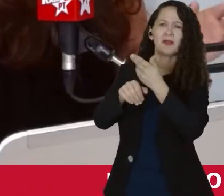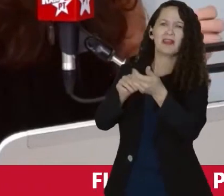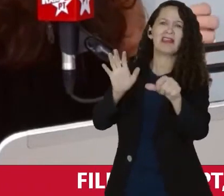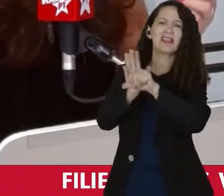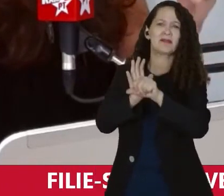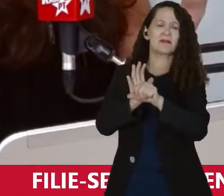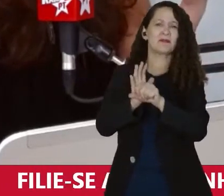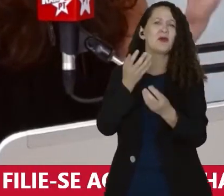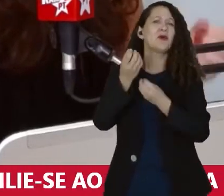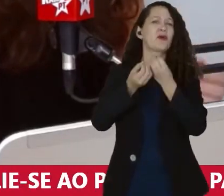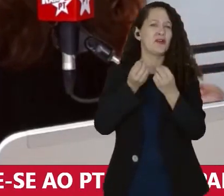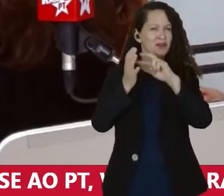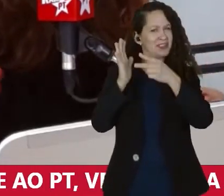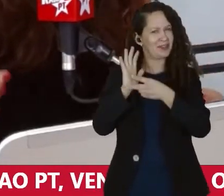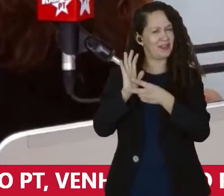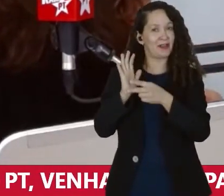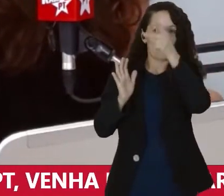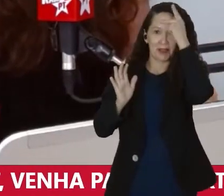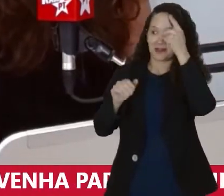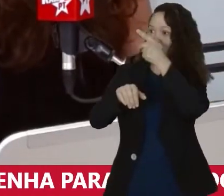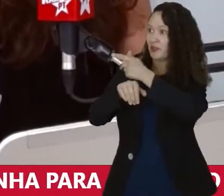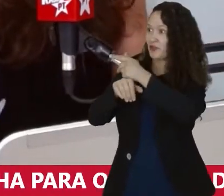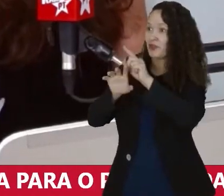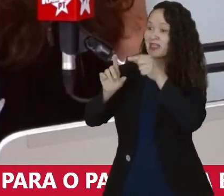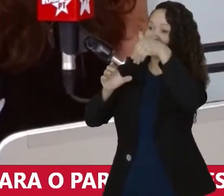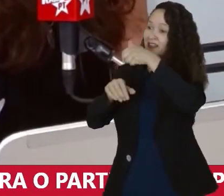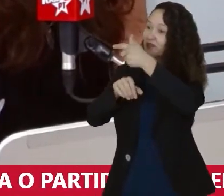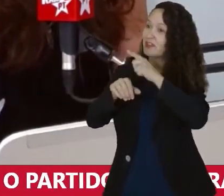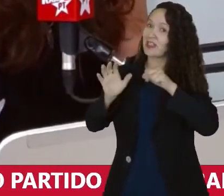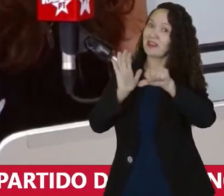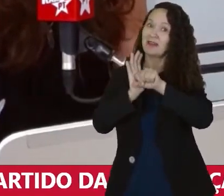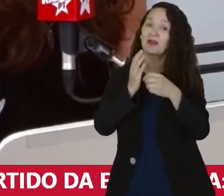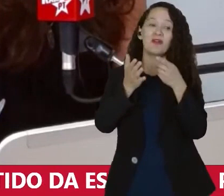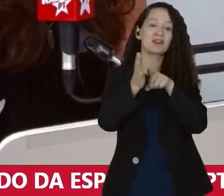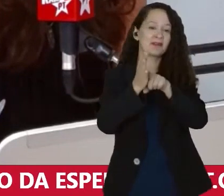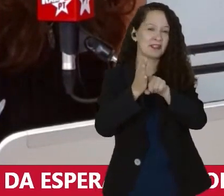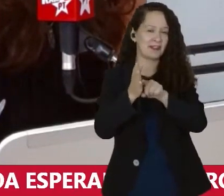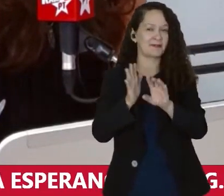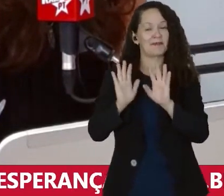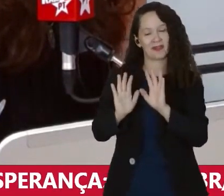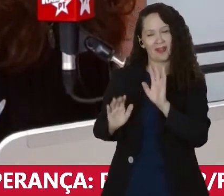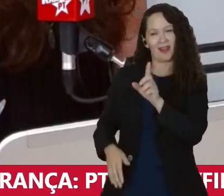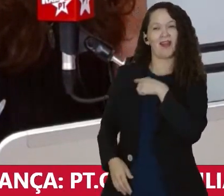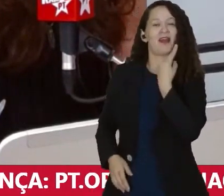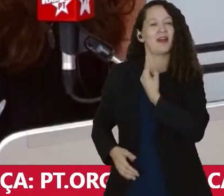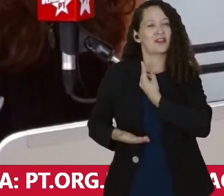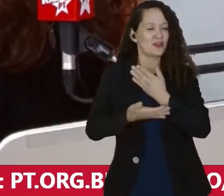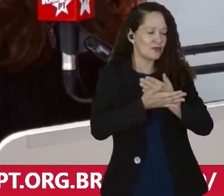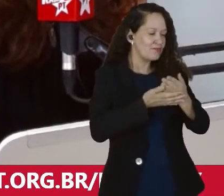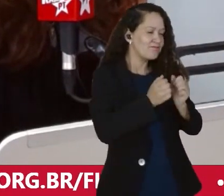incriminavam. Eu queria saber como é que é esse trabalho de pesquisa, de arquivamento que vocês fazem. Bom, a gente começou